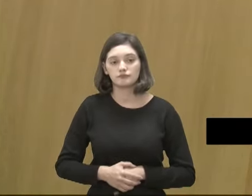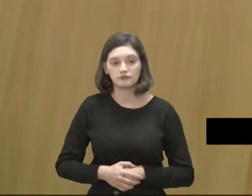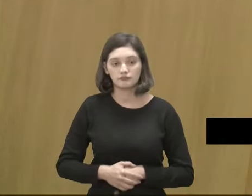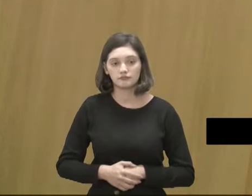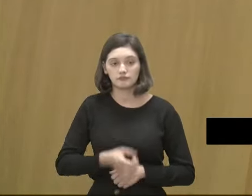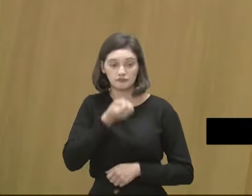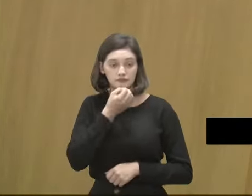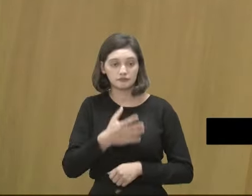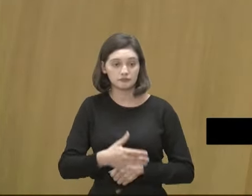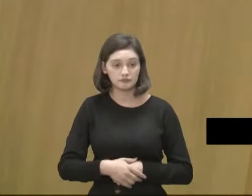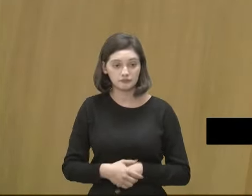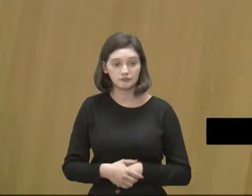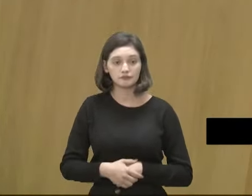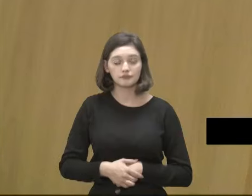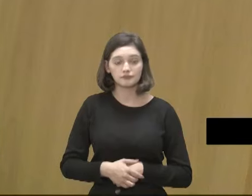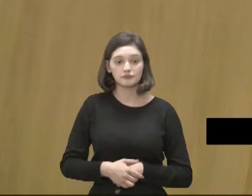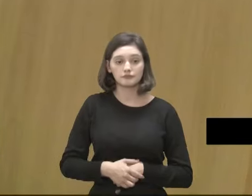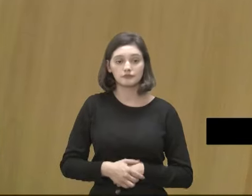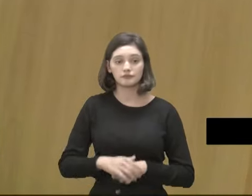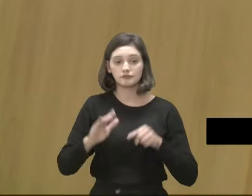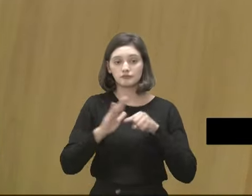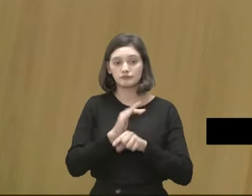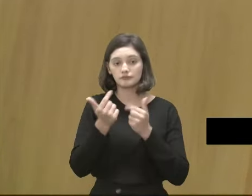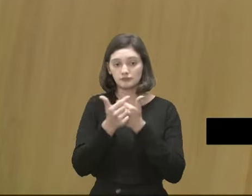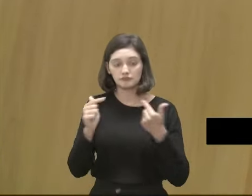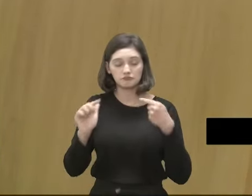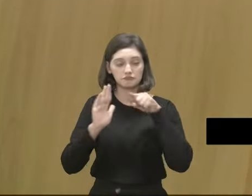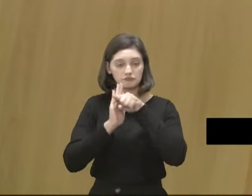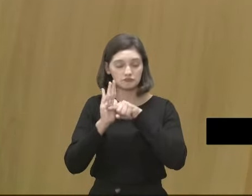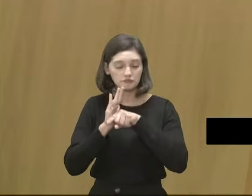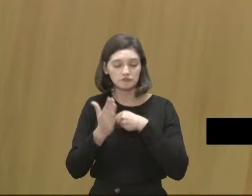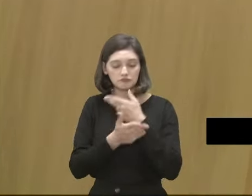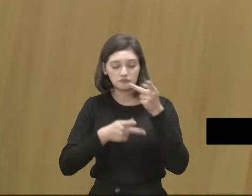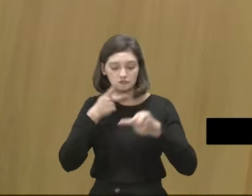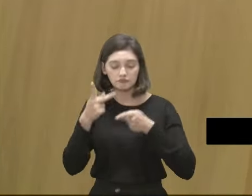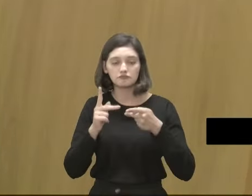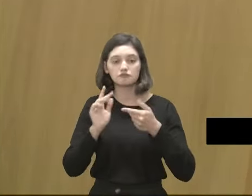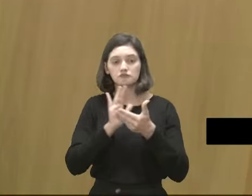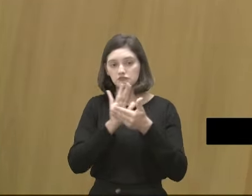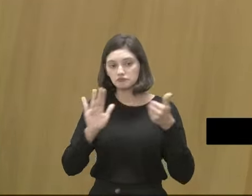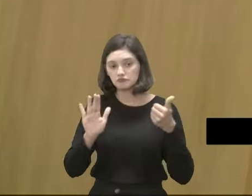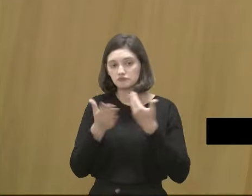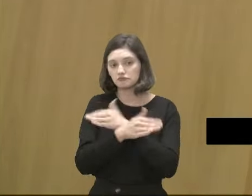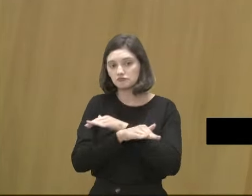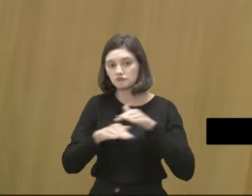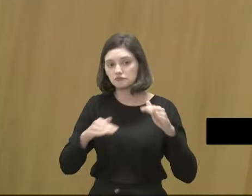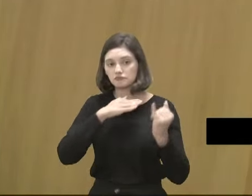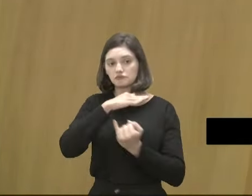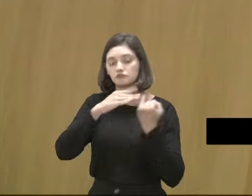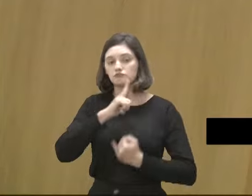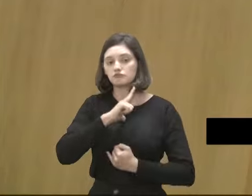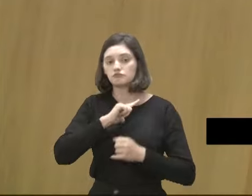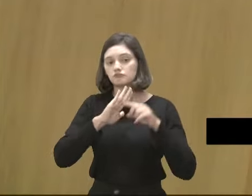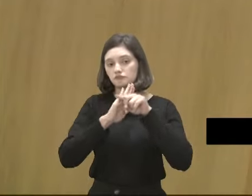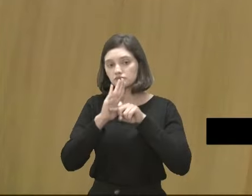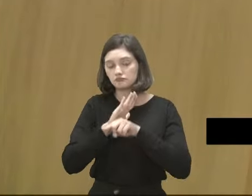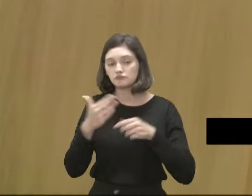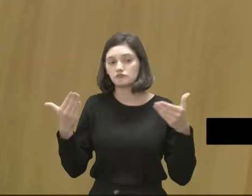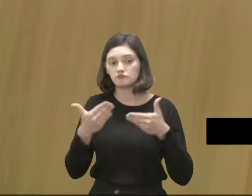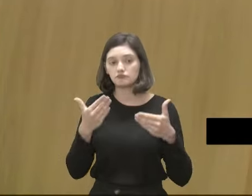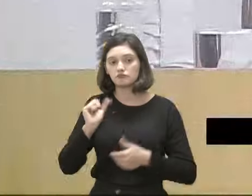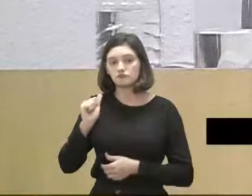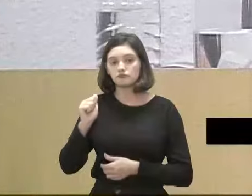Bom, com relação ao questionamento, não existe nenhum estudo de extinção, né? O que tem são os estudos atuariais